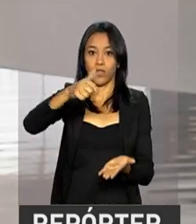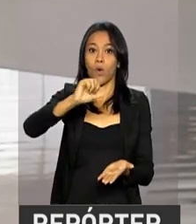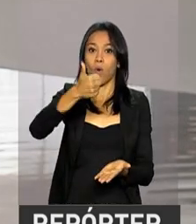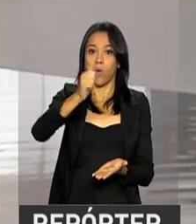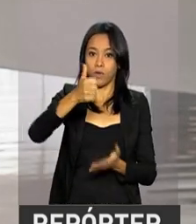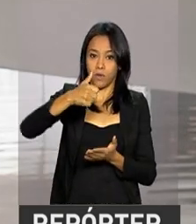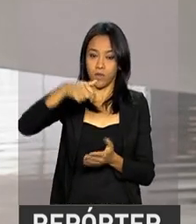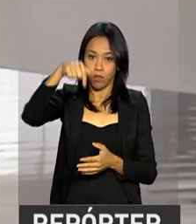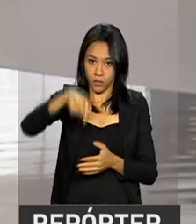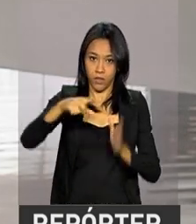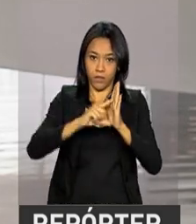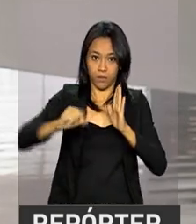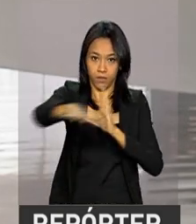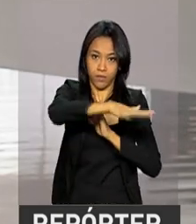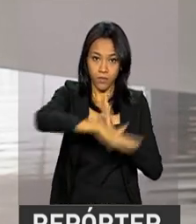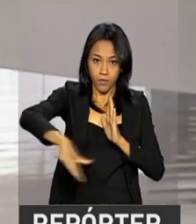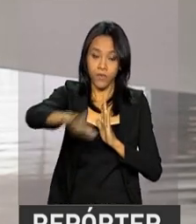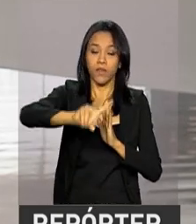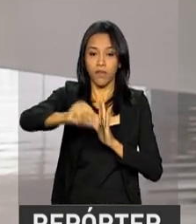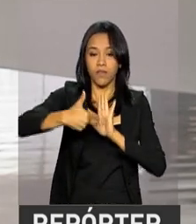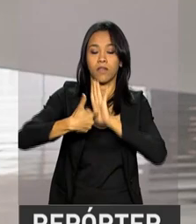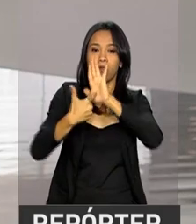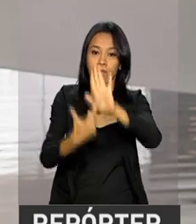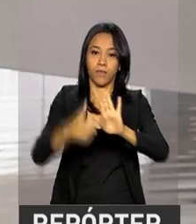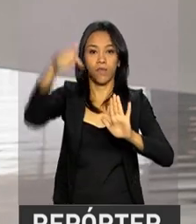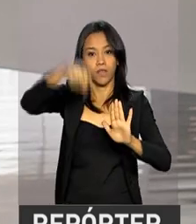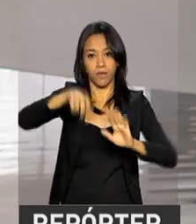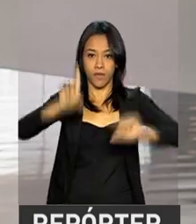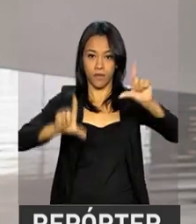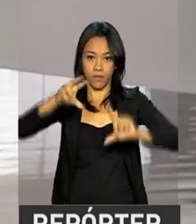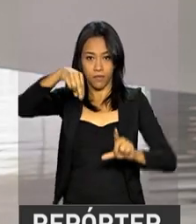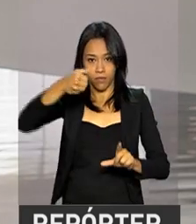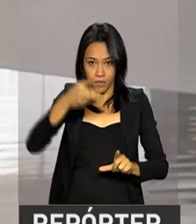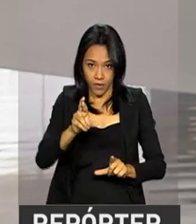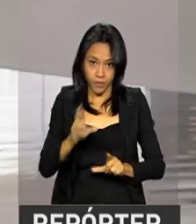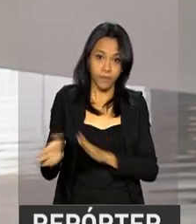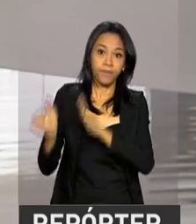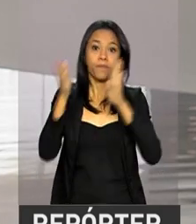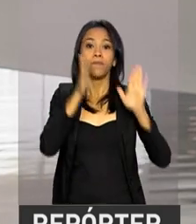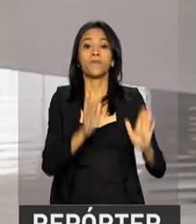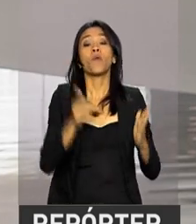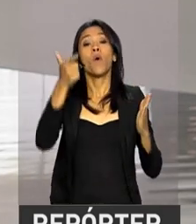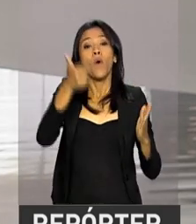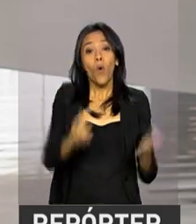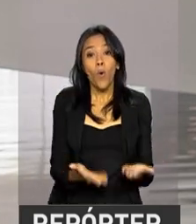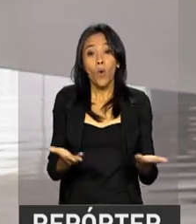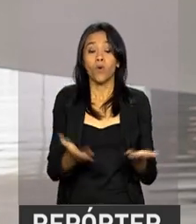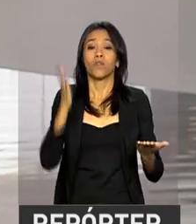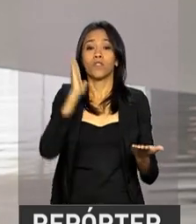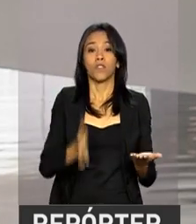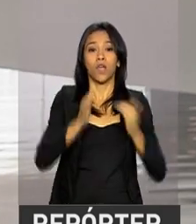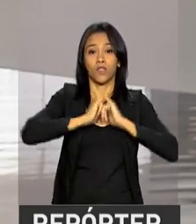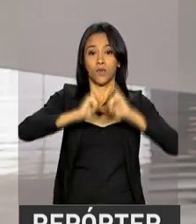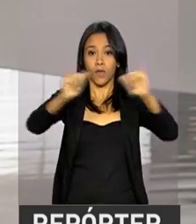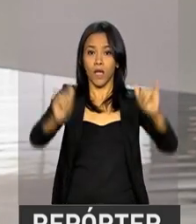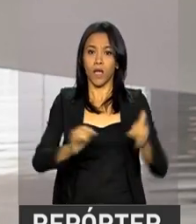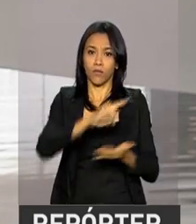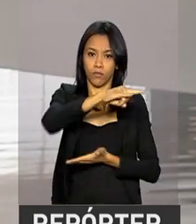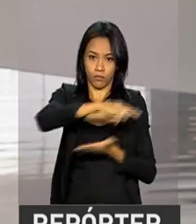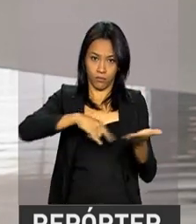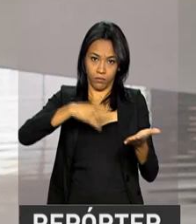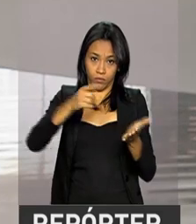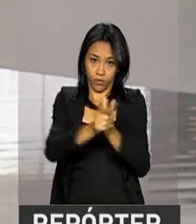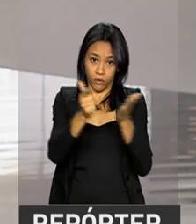do Planalto, e terá transmissão ao vivo pela TV NBR. E foram publicados hoje no Diário Oficial da União dois decretos